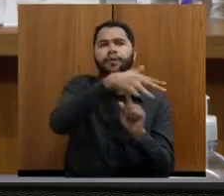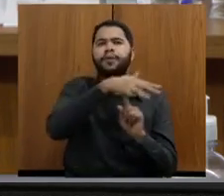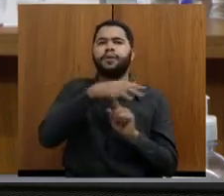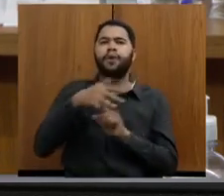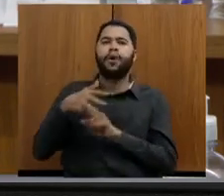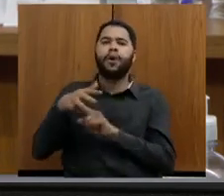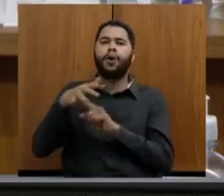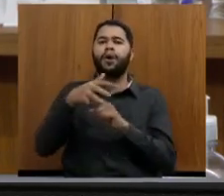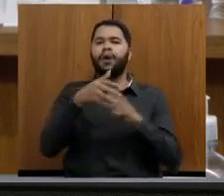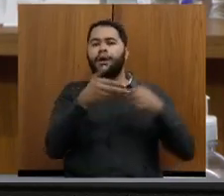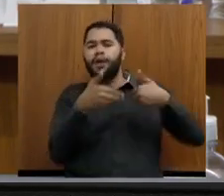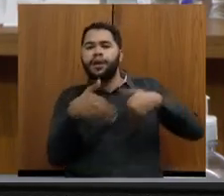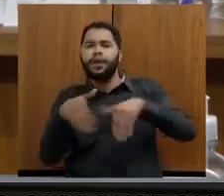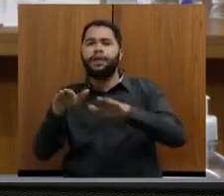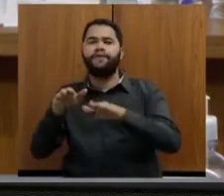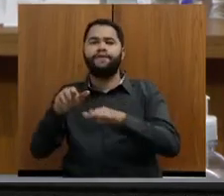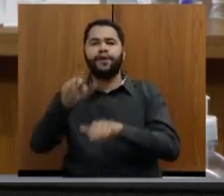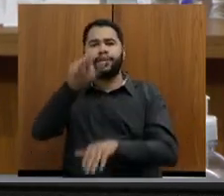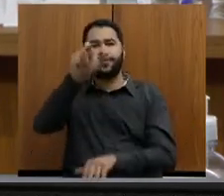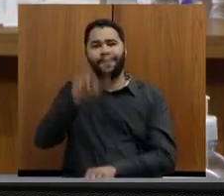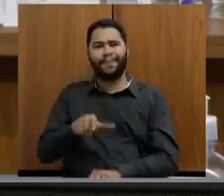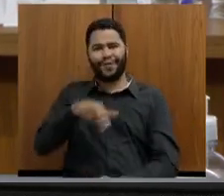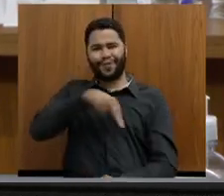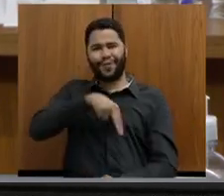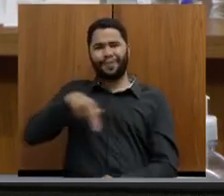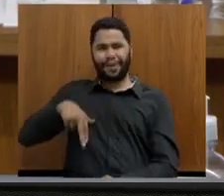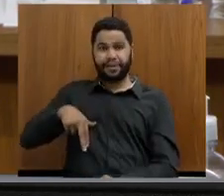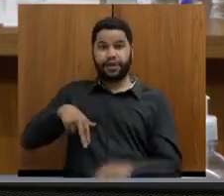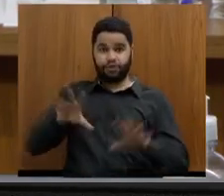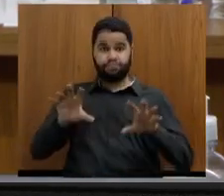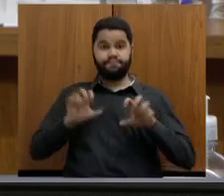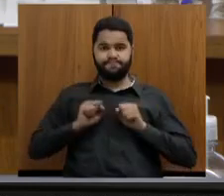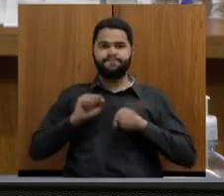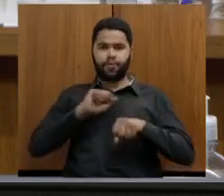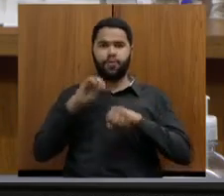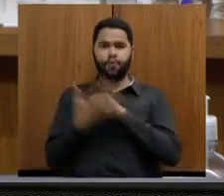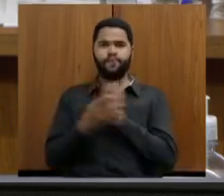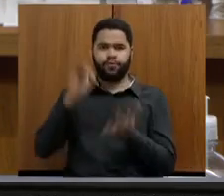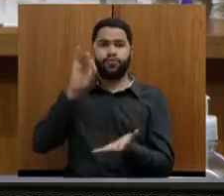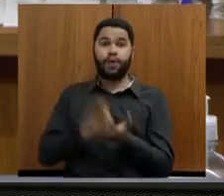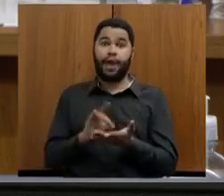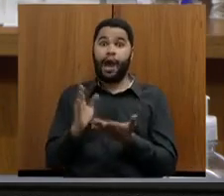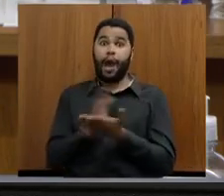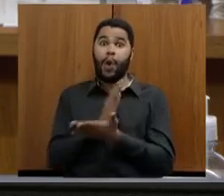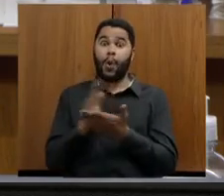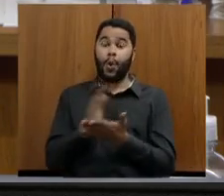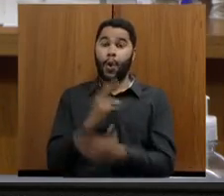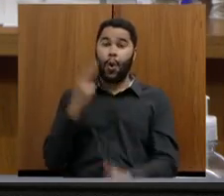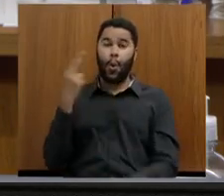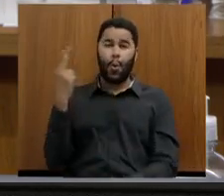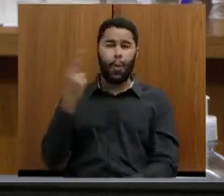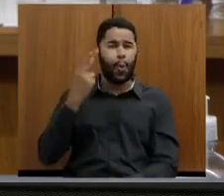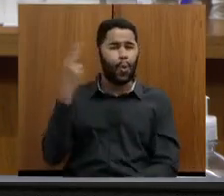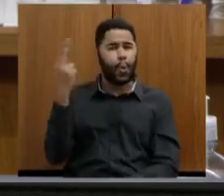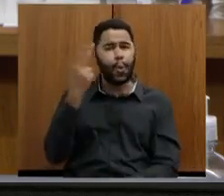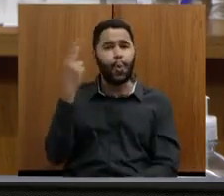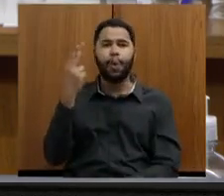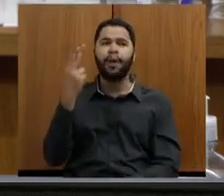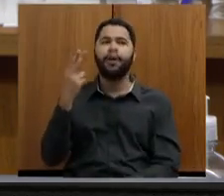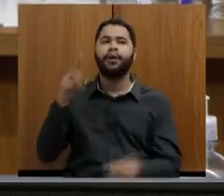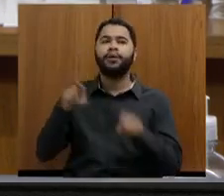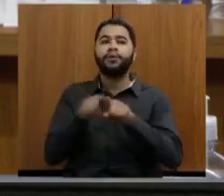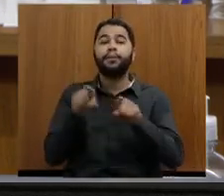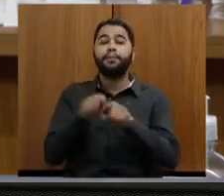ali transportando pacientes com convide confirmados vários deles muito graves nós temos na